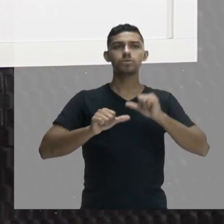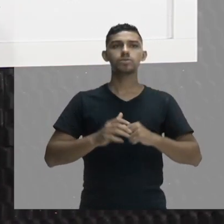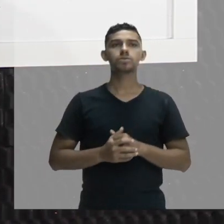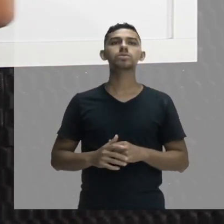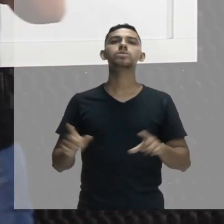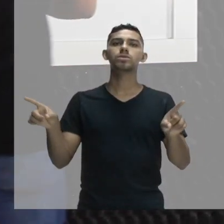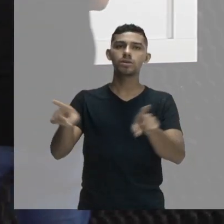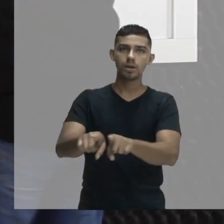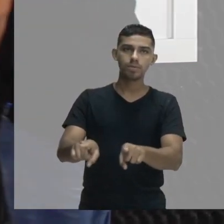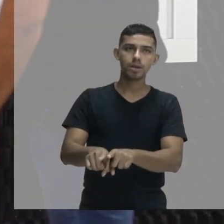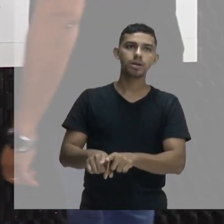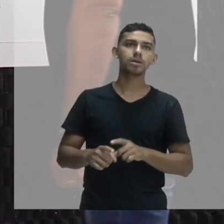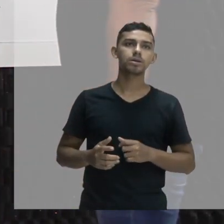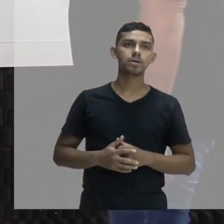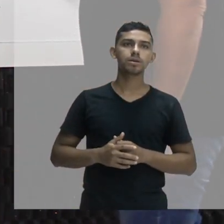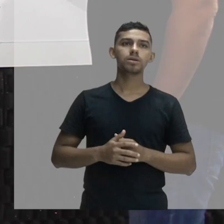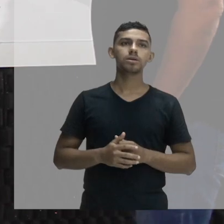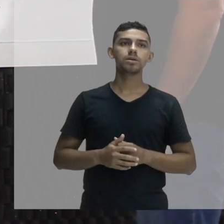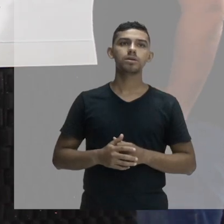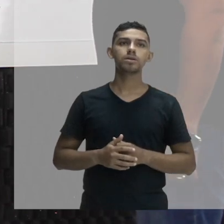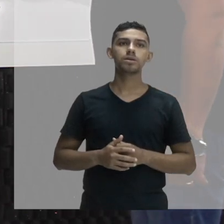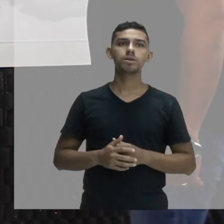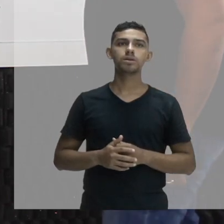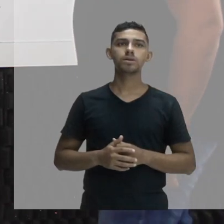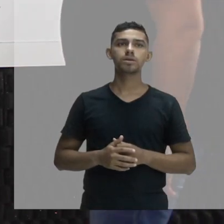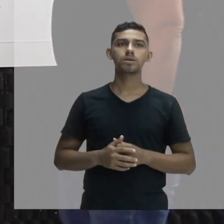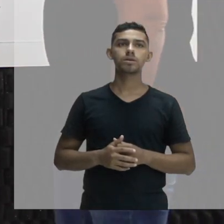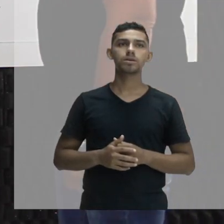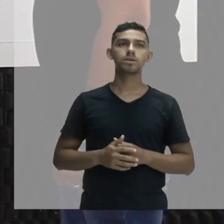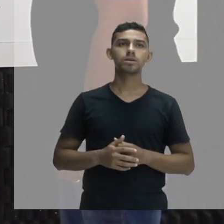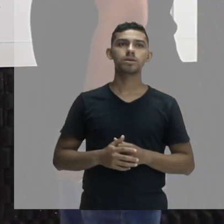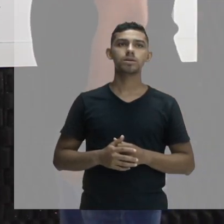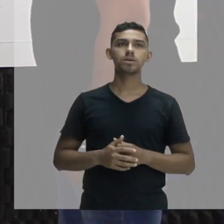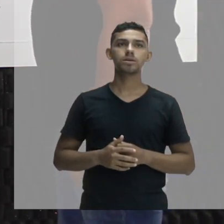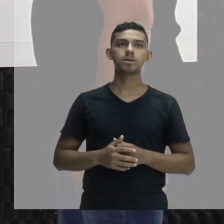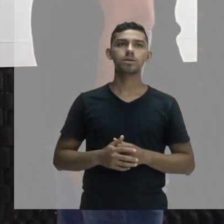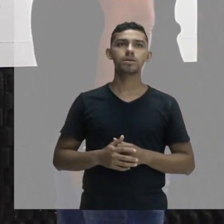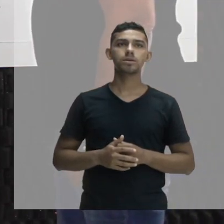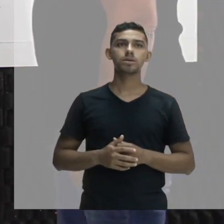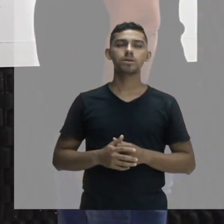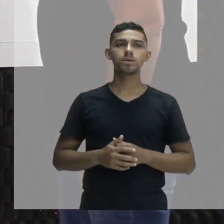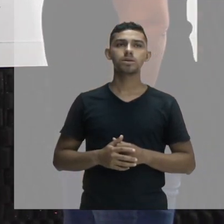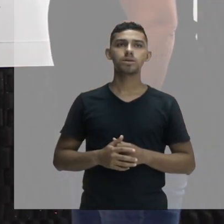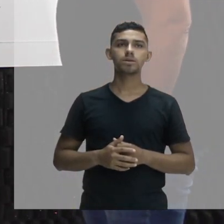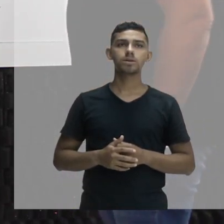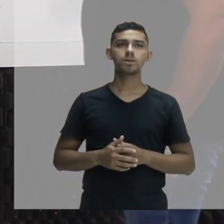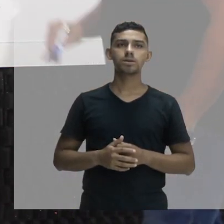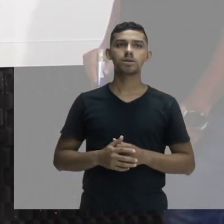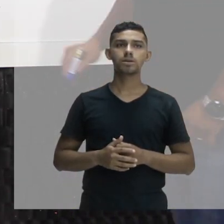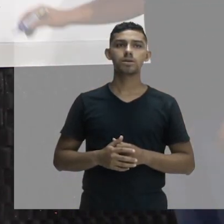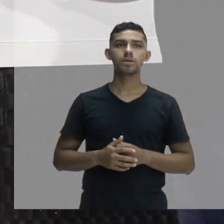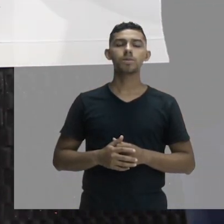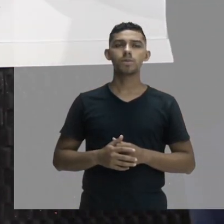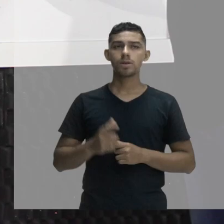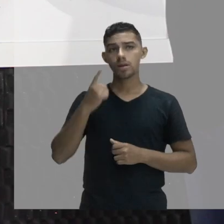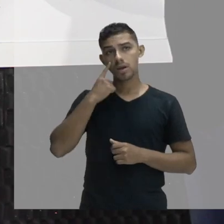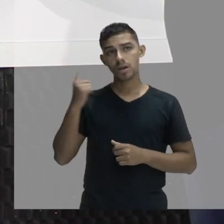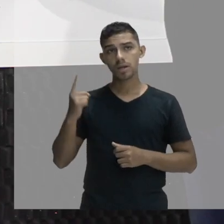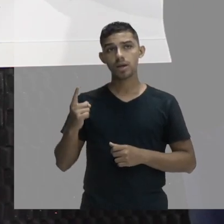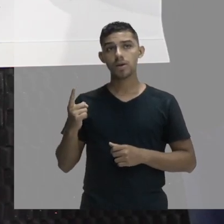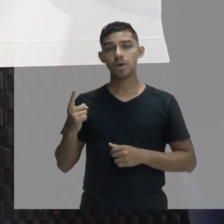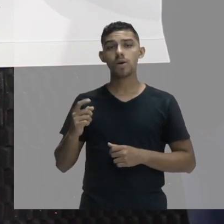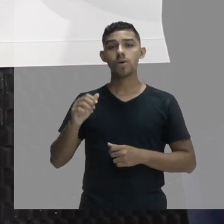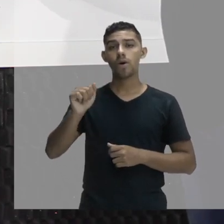Tá? Então aqui também vai ser um arranjo. Tá? Desculpa, botei aqui um C, aqui é um A. Tá? Aqui vai